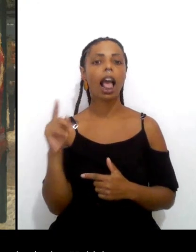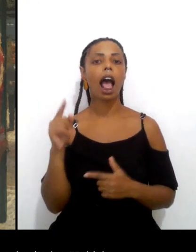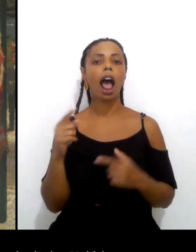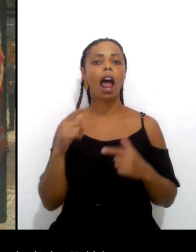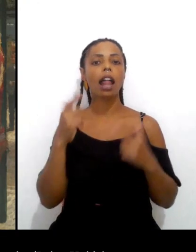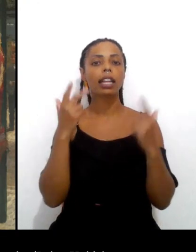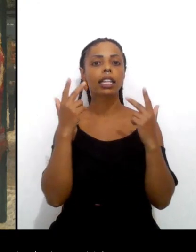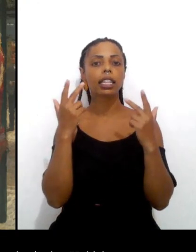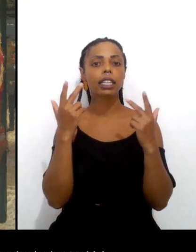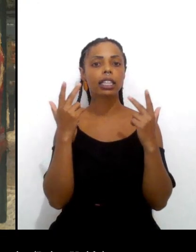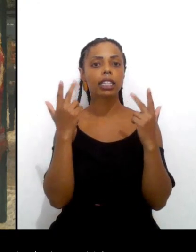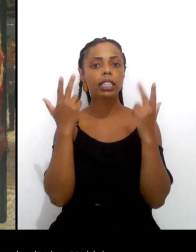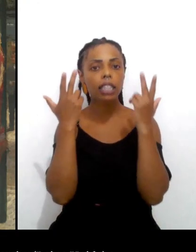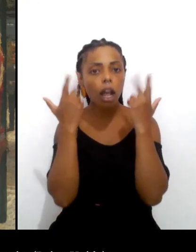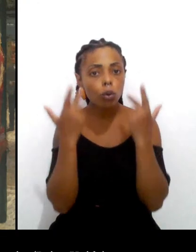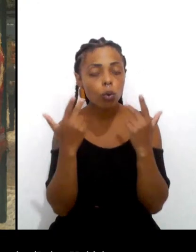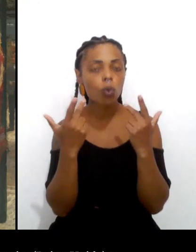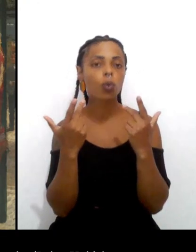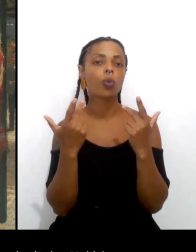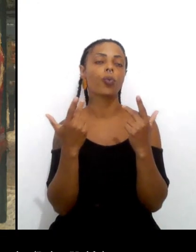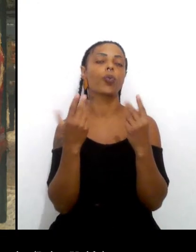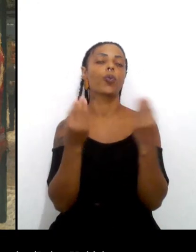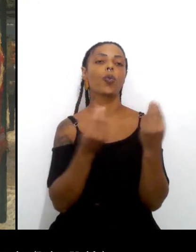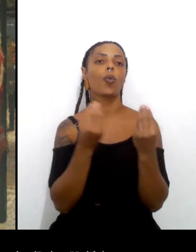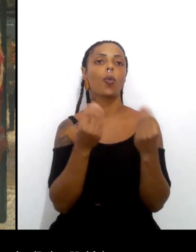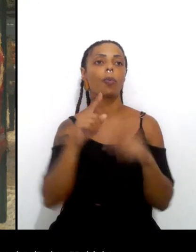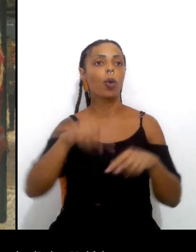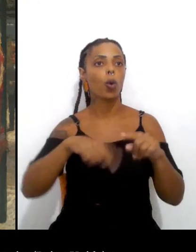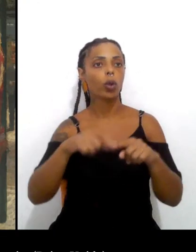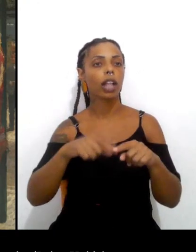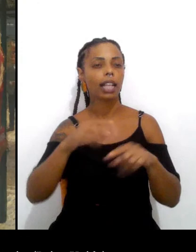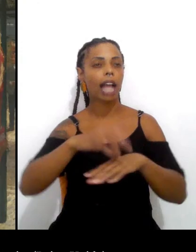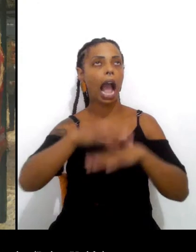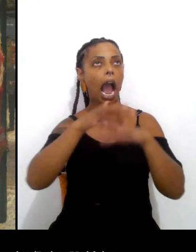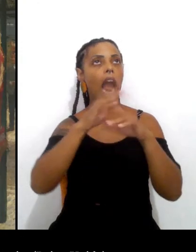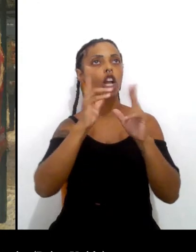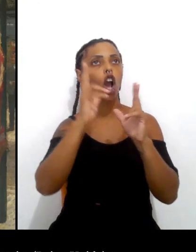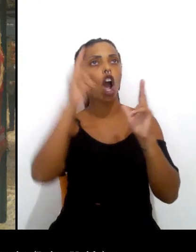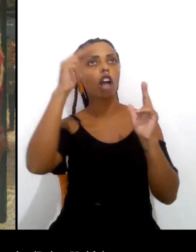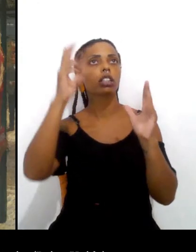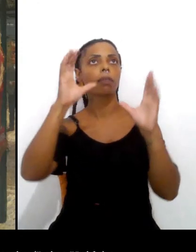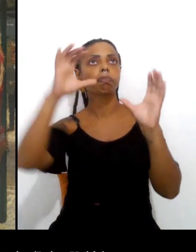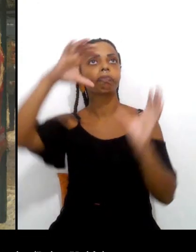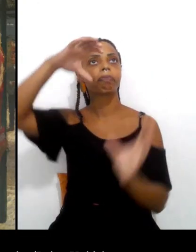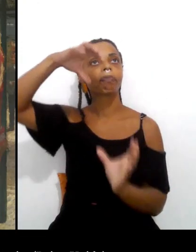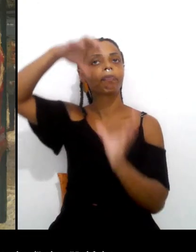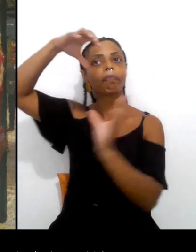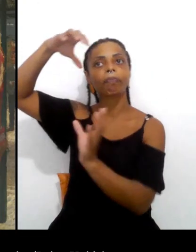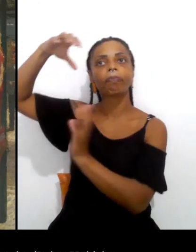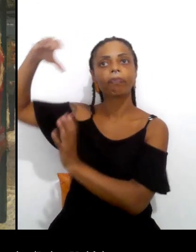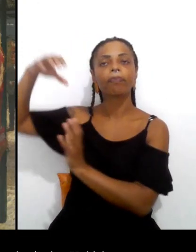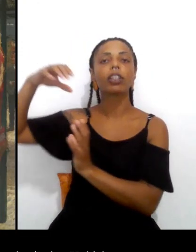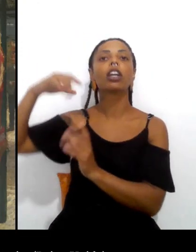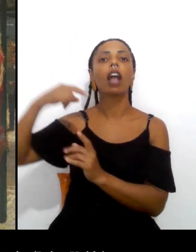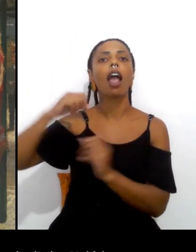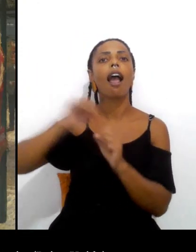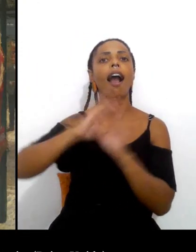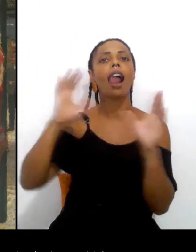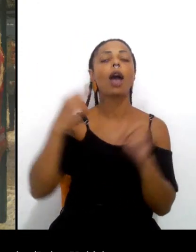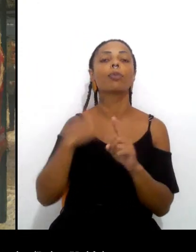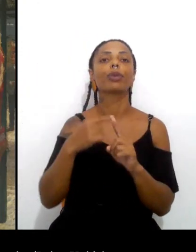desses grandes cortes de carne fica bem clara porque porque eles estão separados